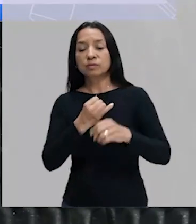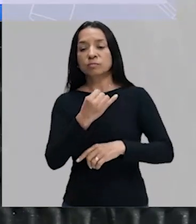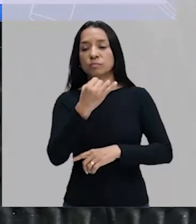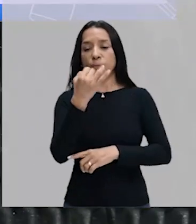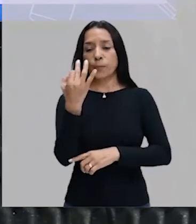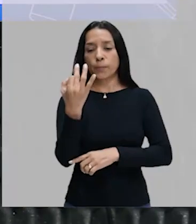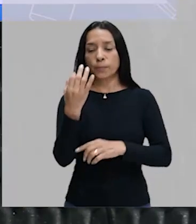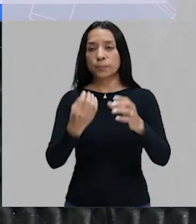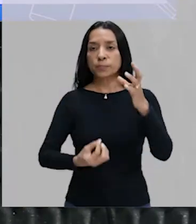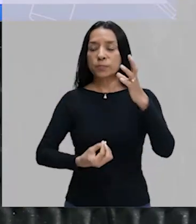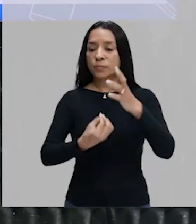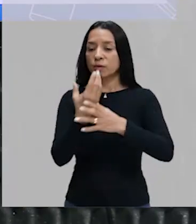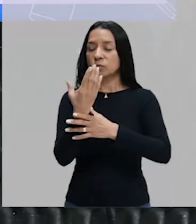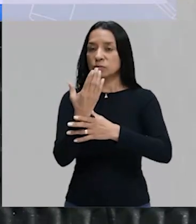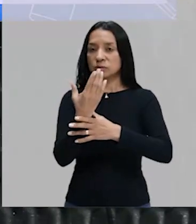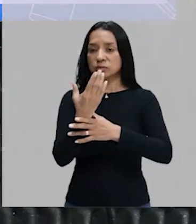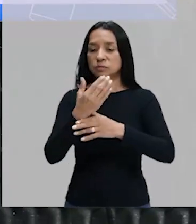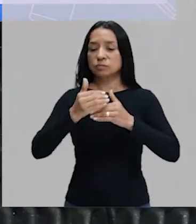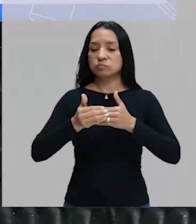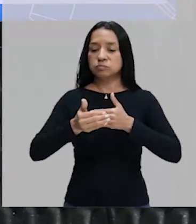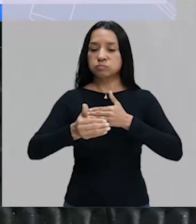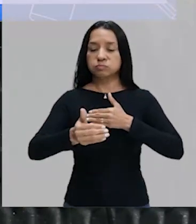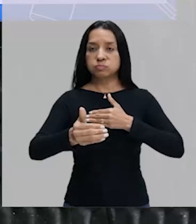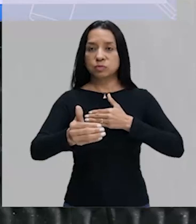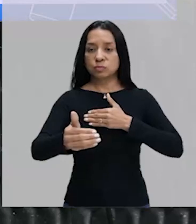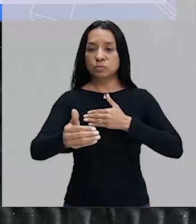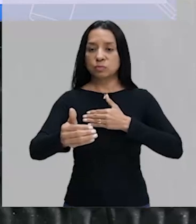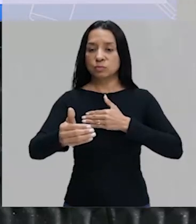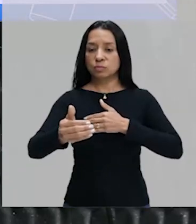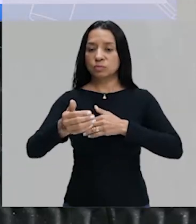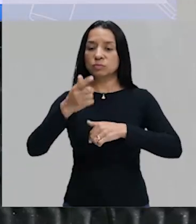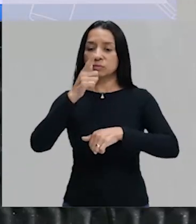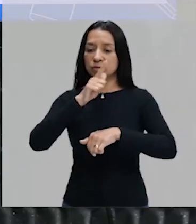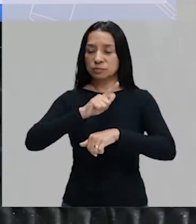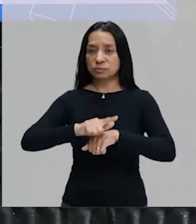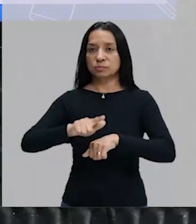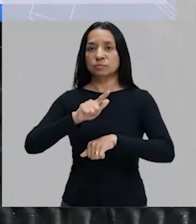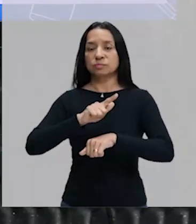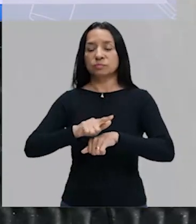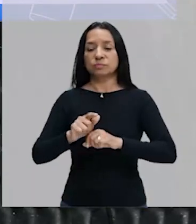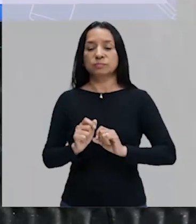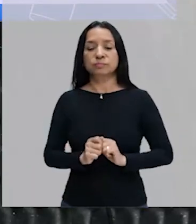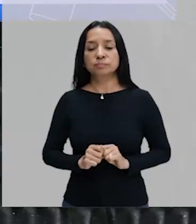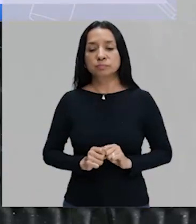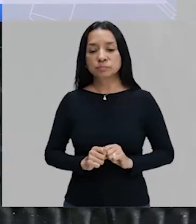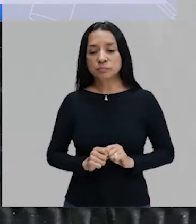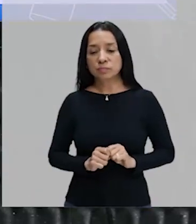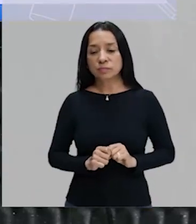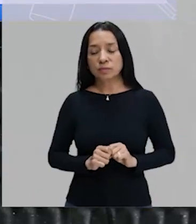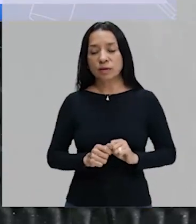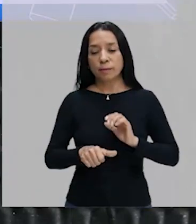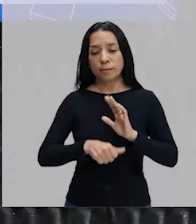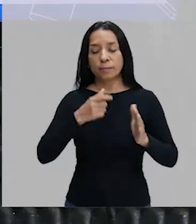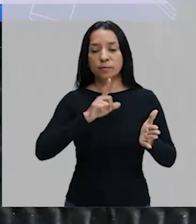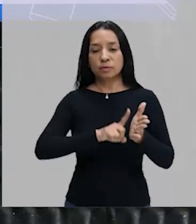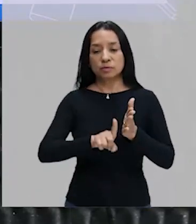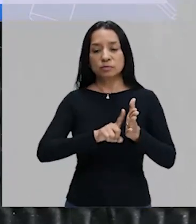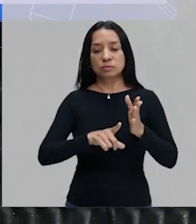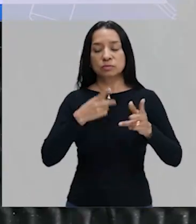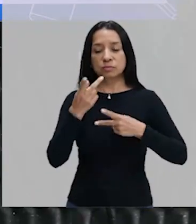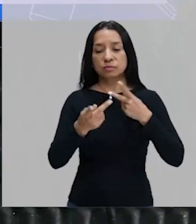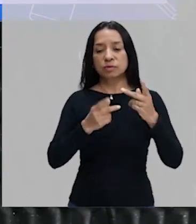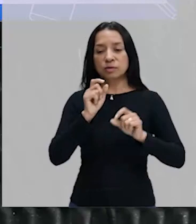foram as origens deles ao longo da escala geológica. Bem, essa primeira questão fala o seguinte: a